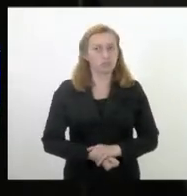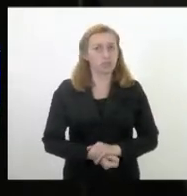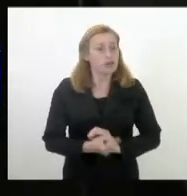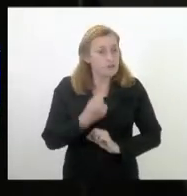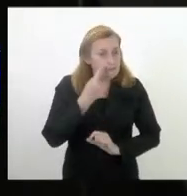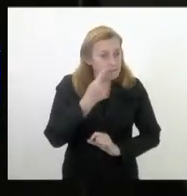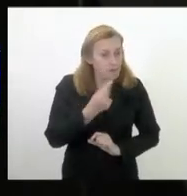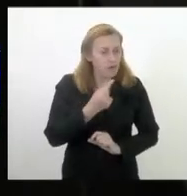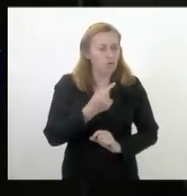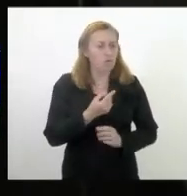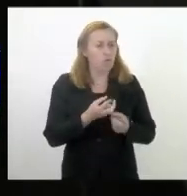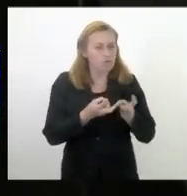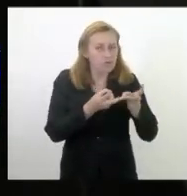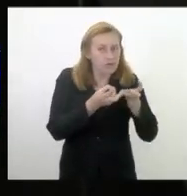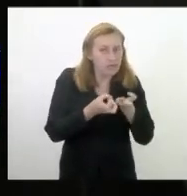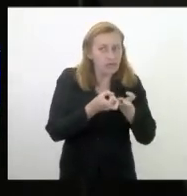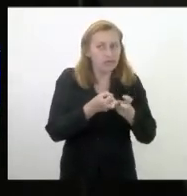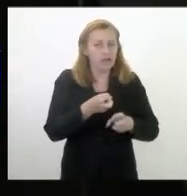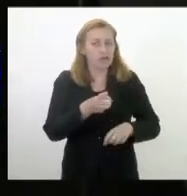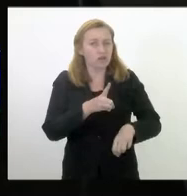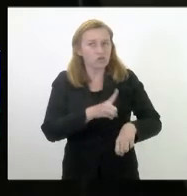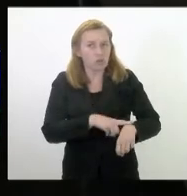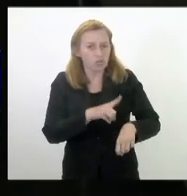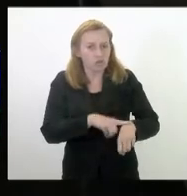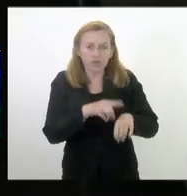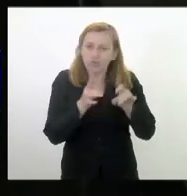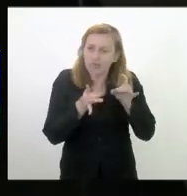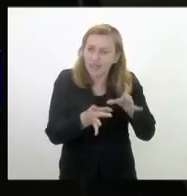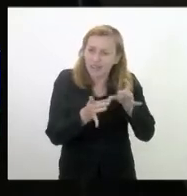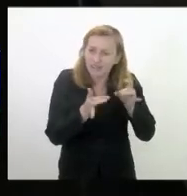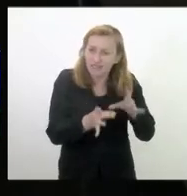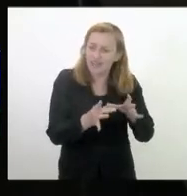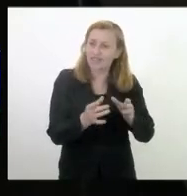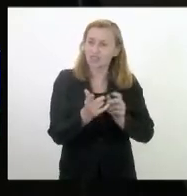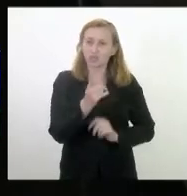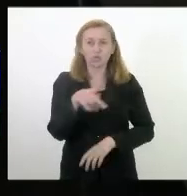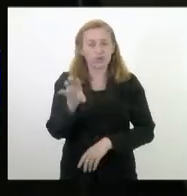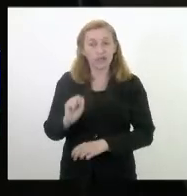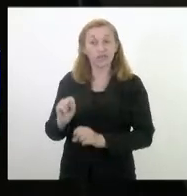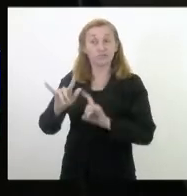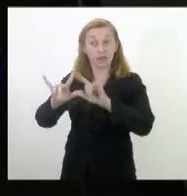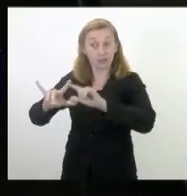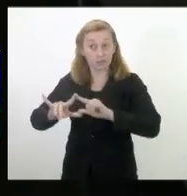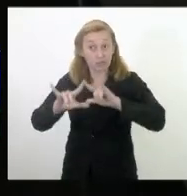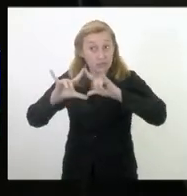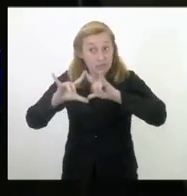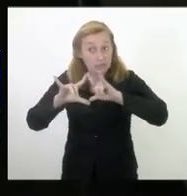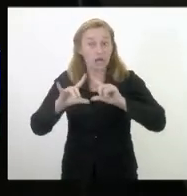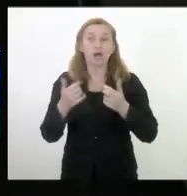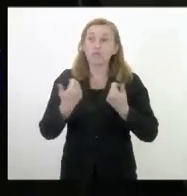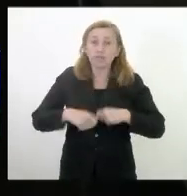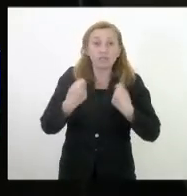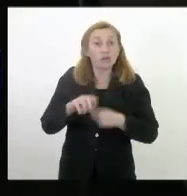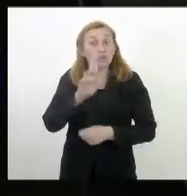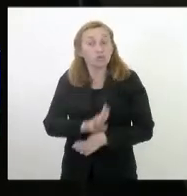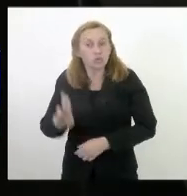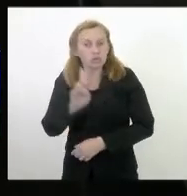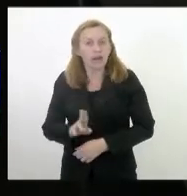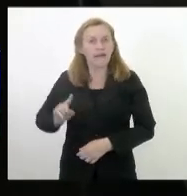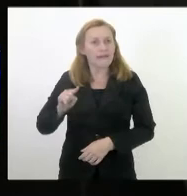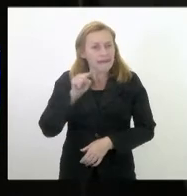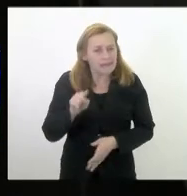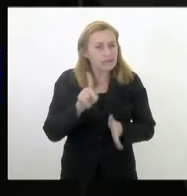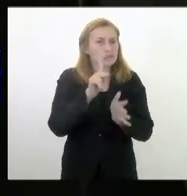na ferida da venda do gás pelas milícias. Talvez possamos usar este